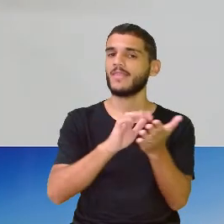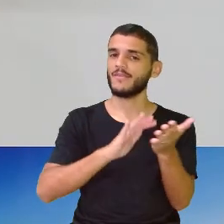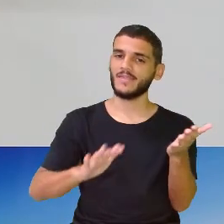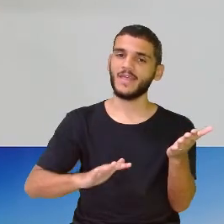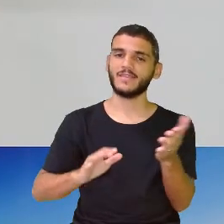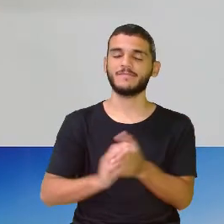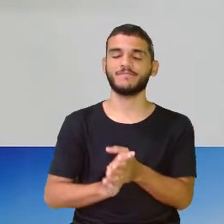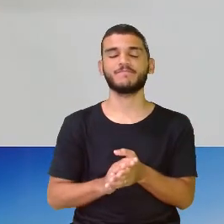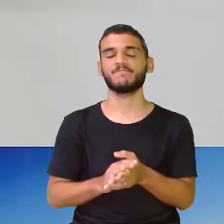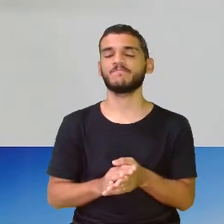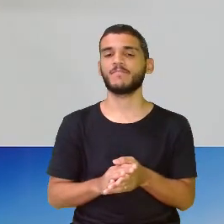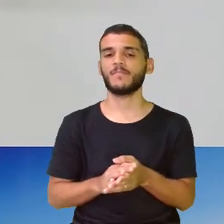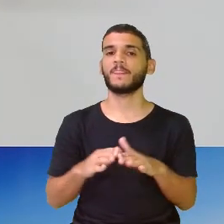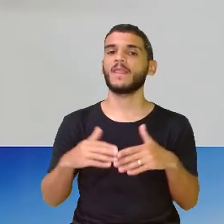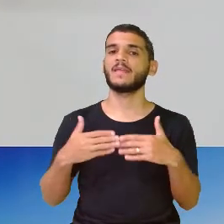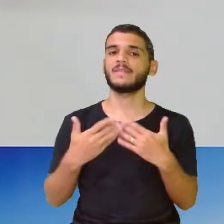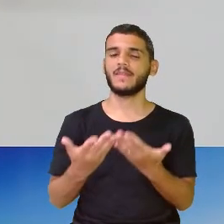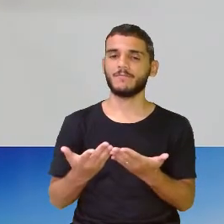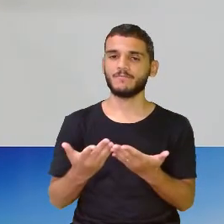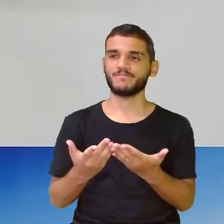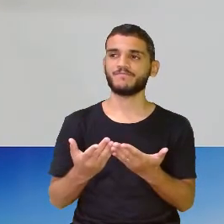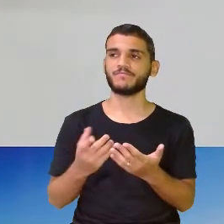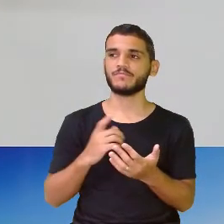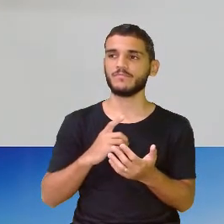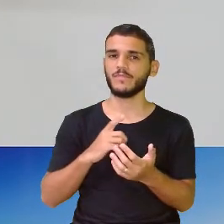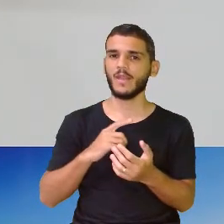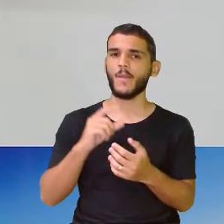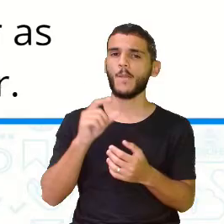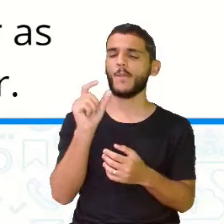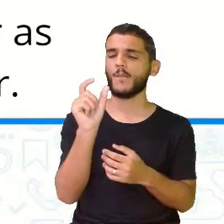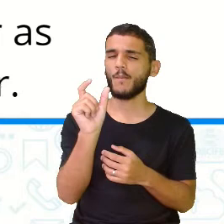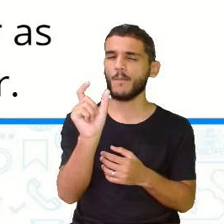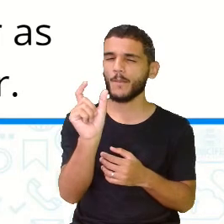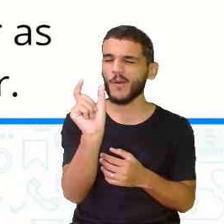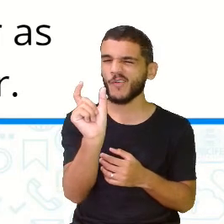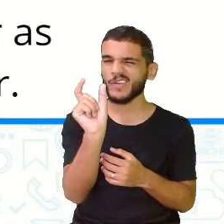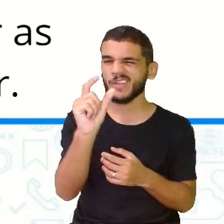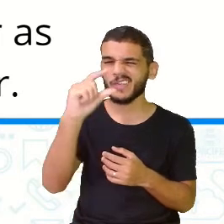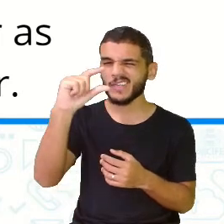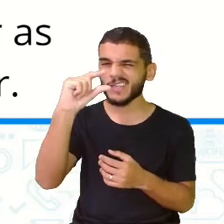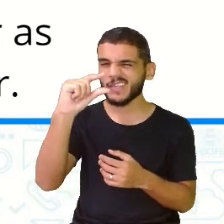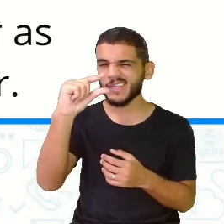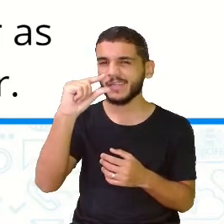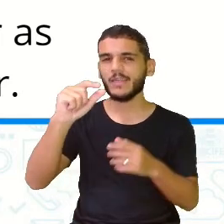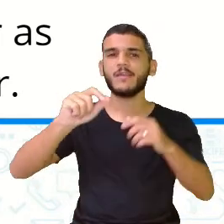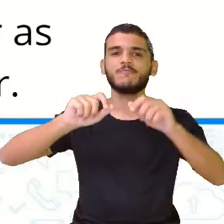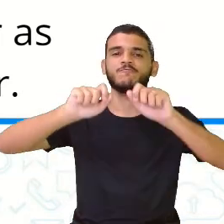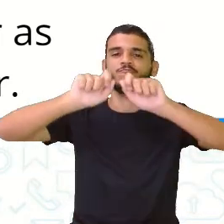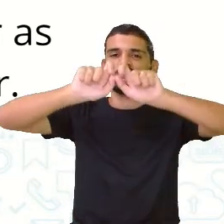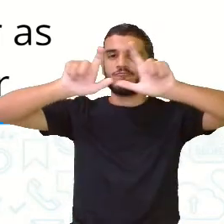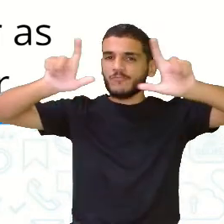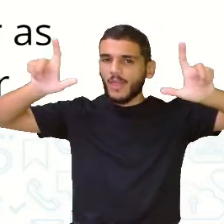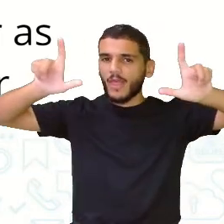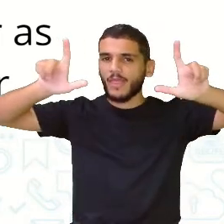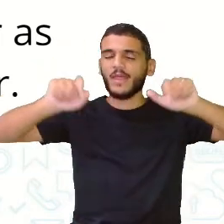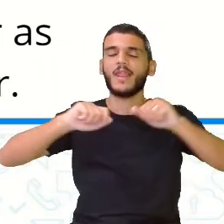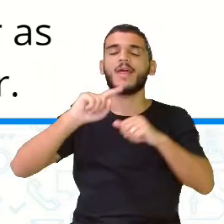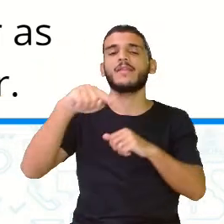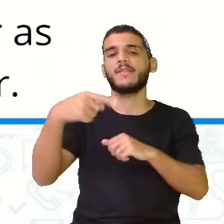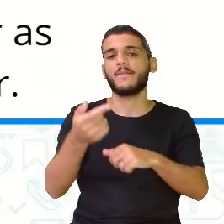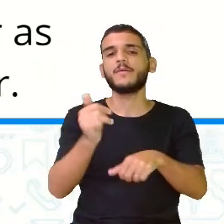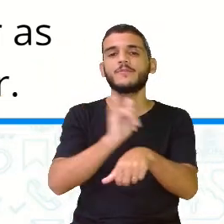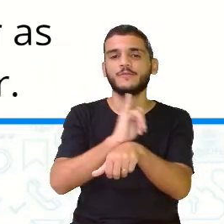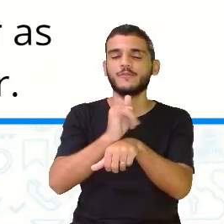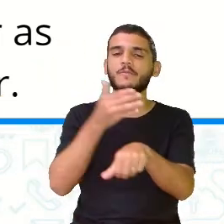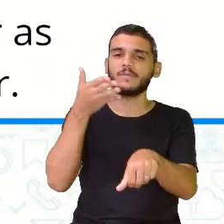que é que eu vou pedir a vocês? Vou deixar um pouquinho aí na tela, se vocês forem tirar print, e depois vocês podem ir lá no YouTube para rever